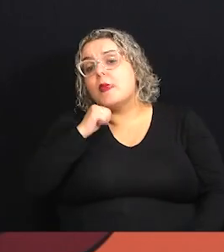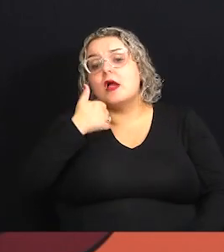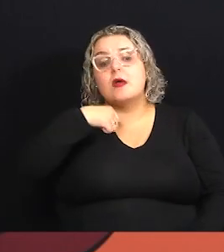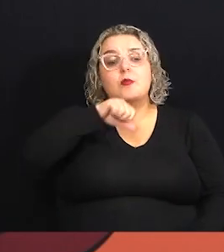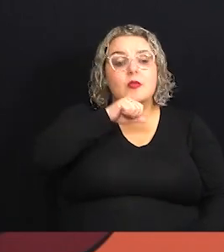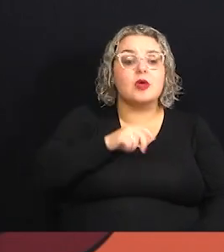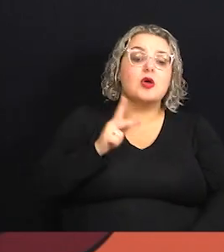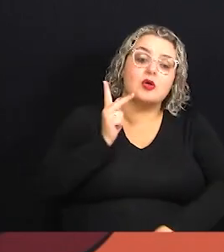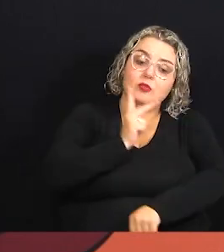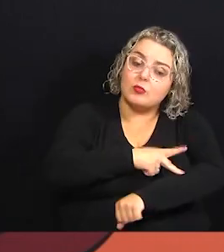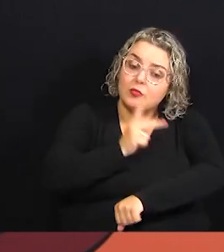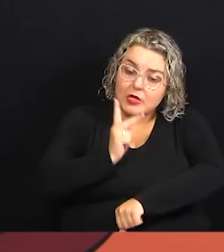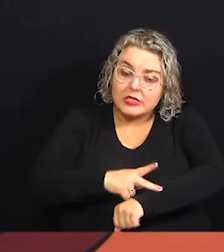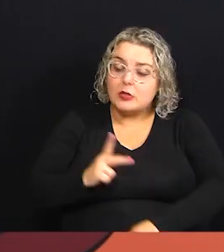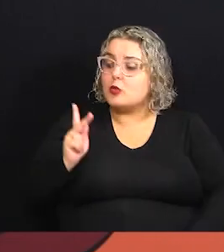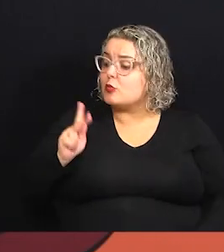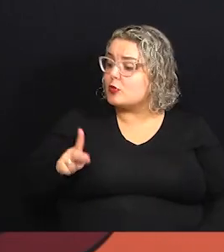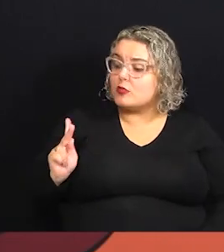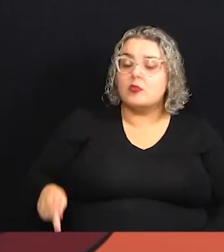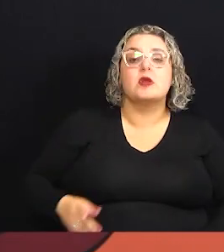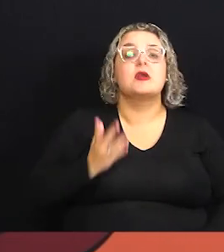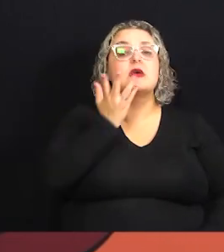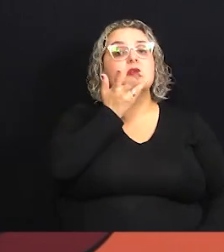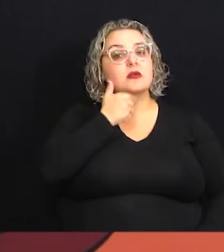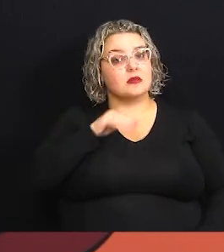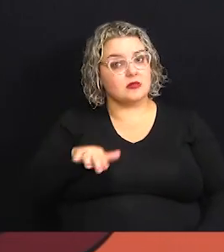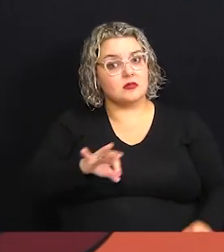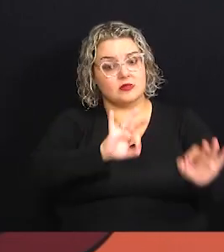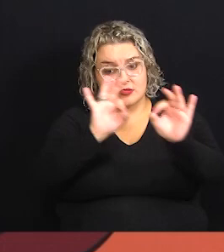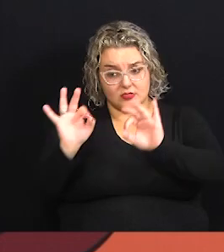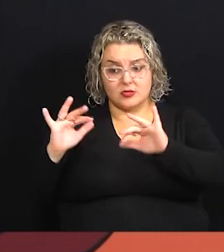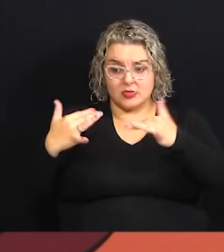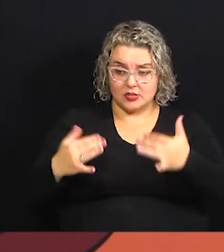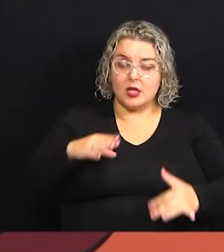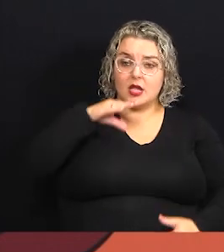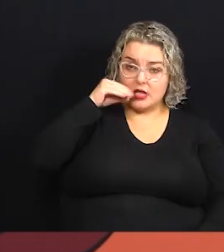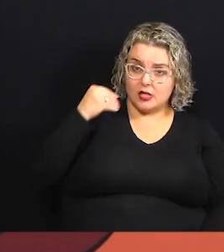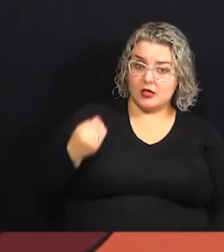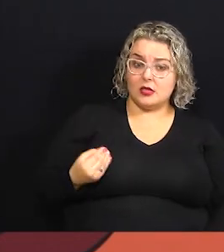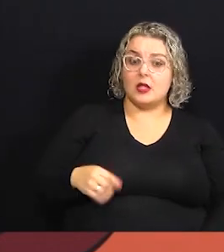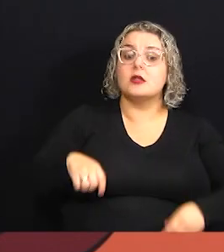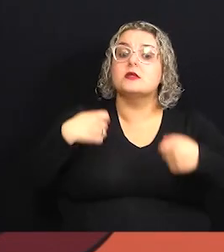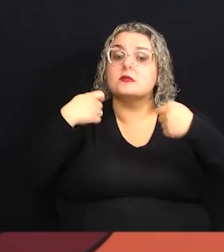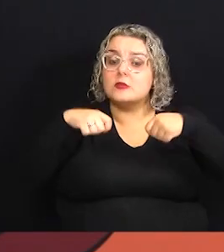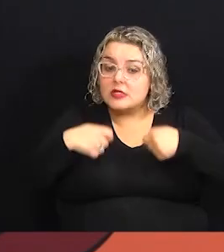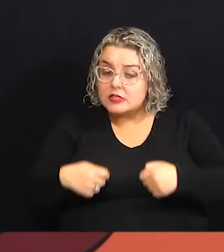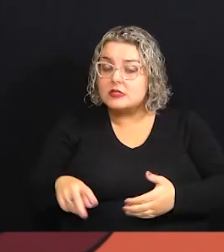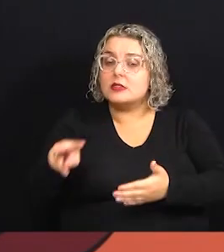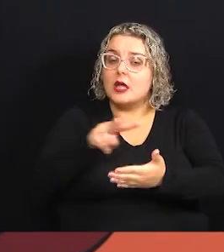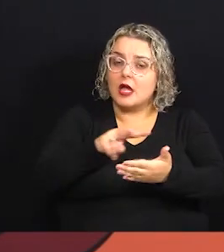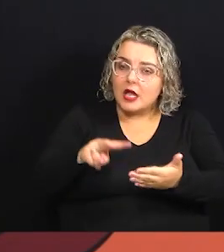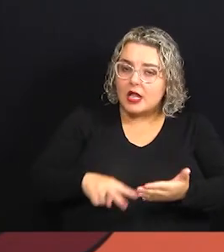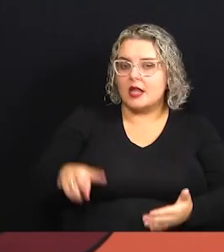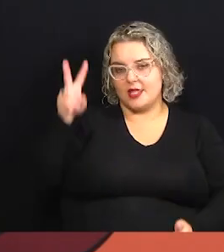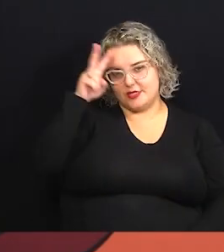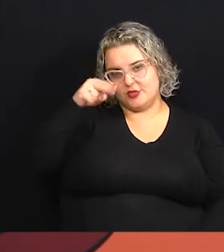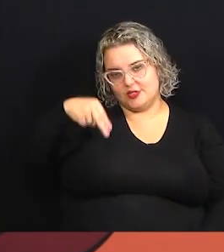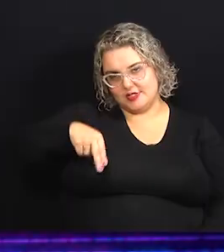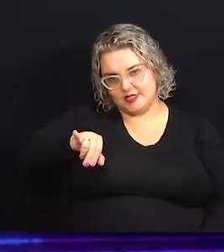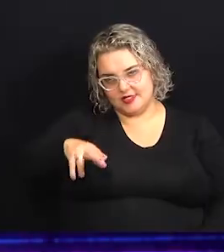educadores, né? Até mesmo as crianças que assistem a gente, os adolescentes, eles precisam ler a história da